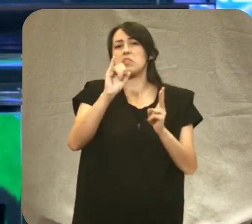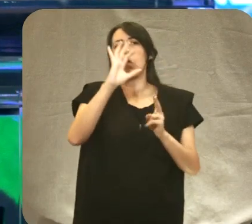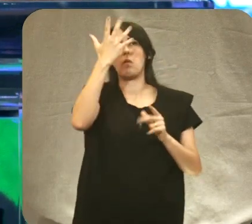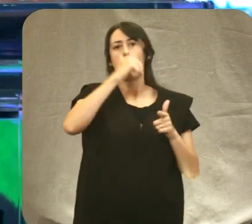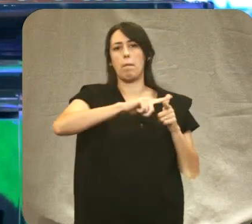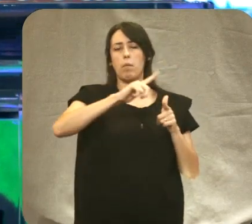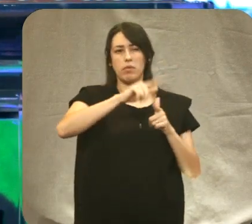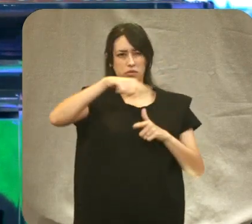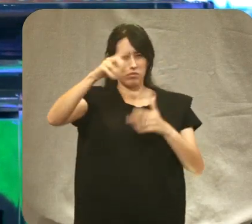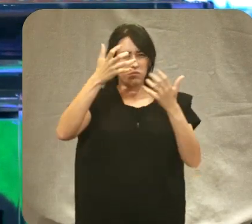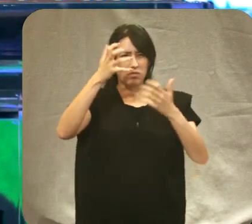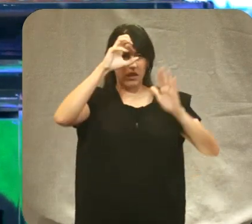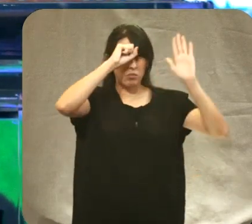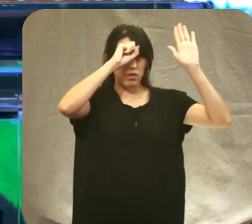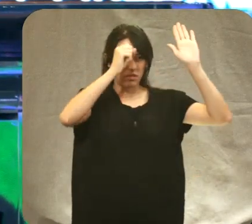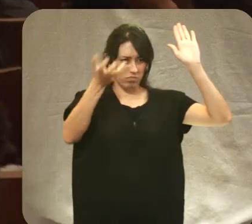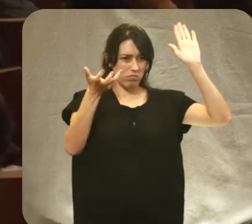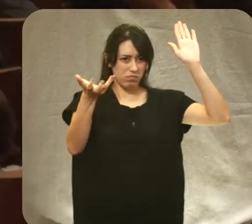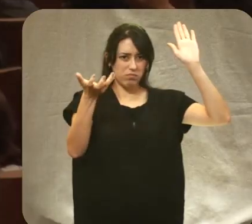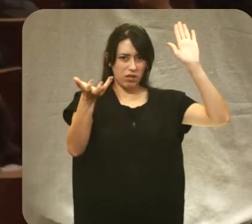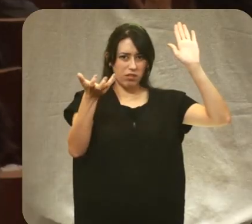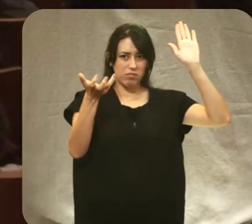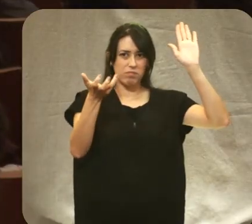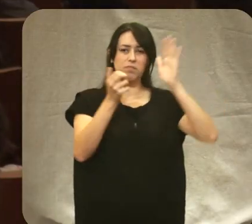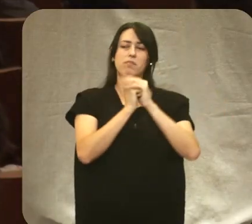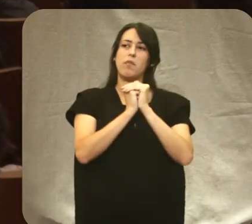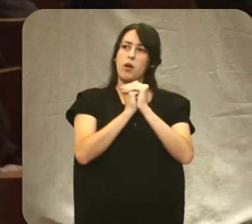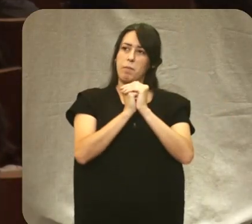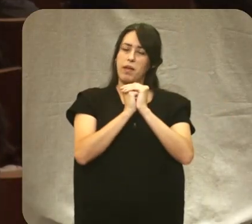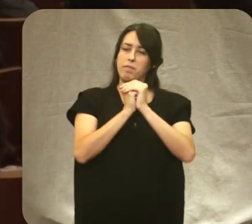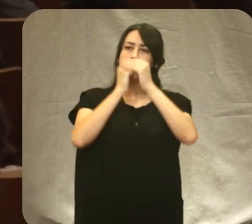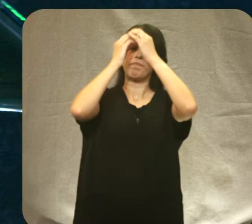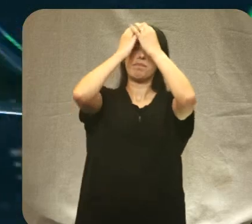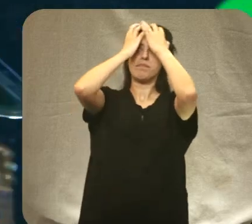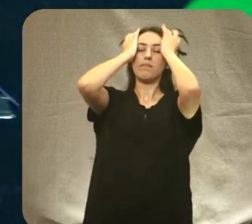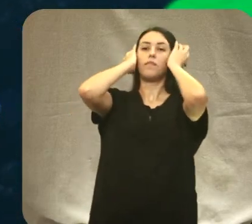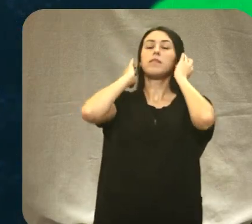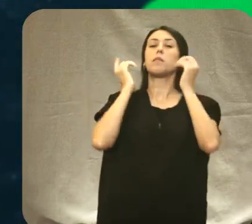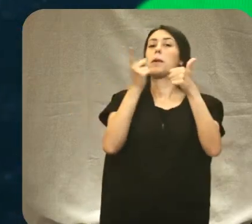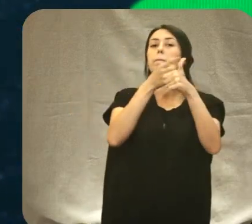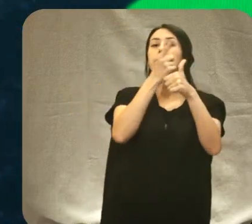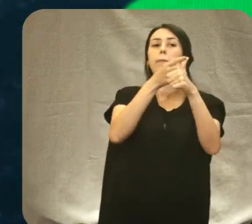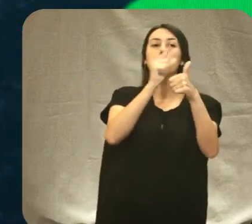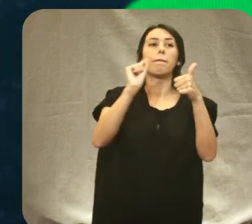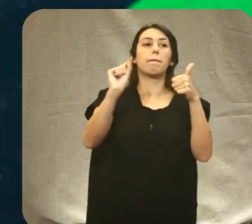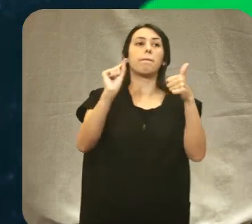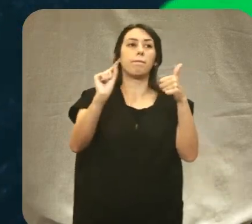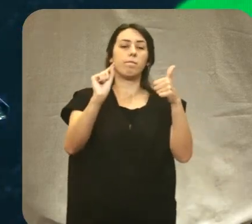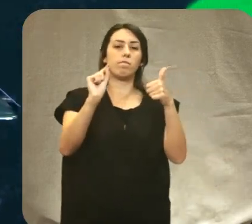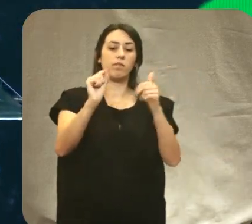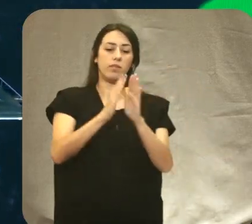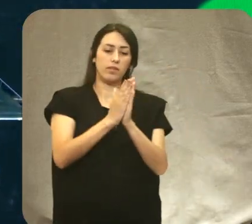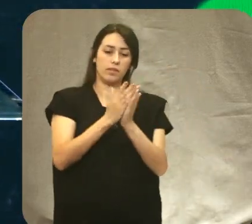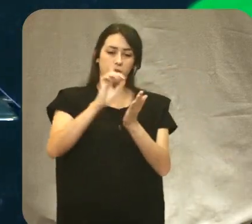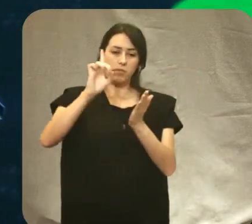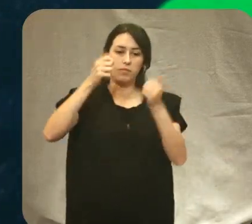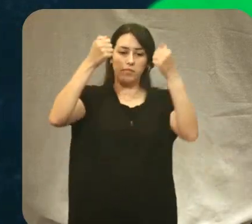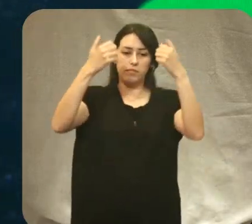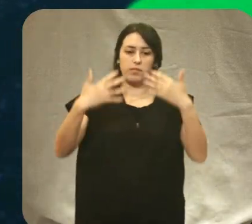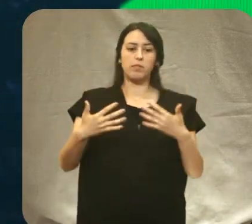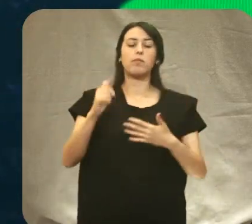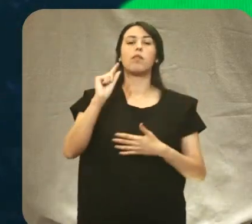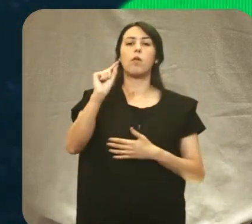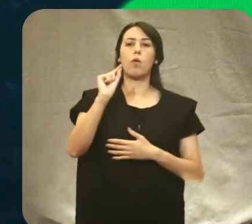querem aprender esses princípios? Amém? Primeiro princípio, a Bíblia vai falar a respeito de